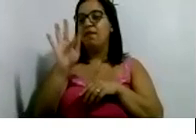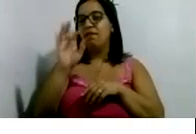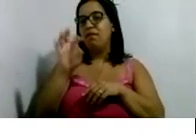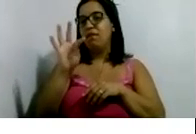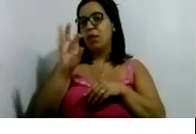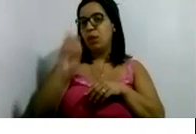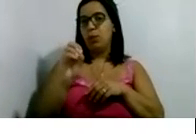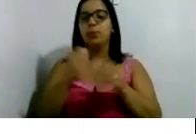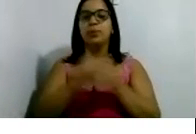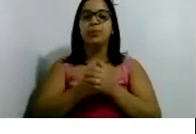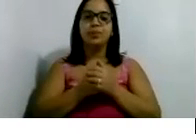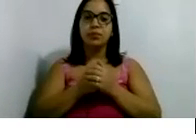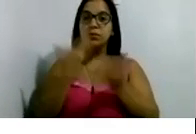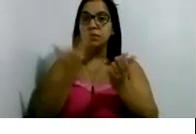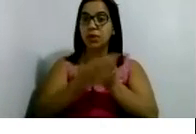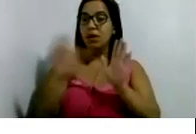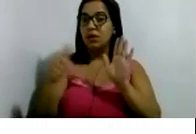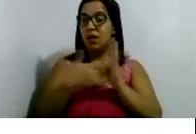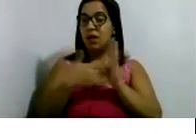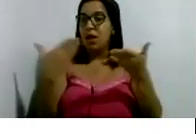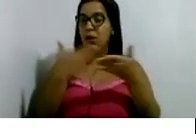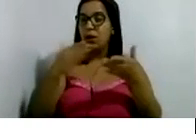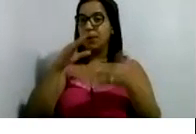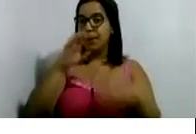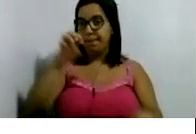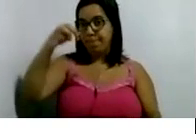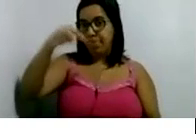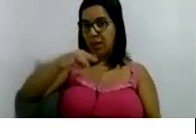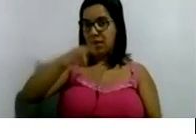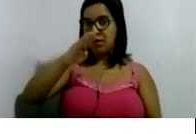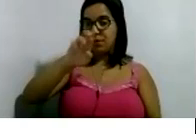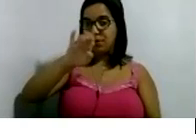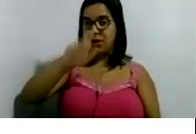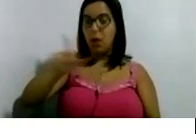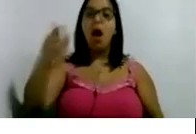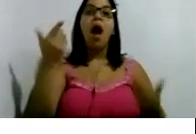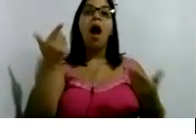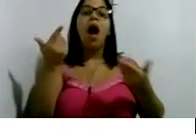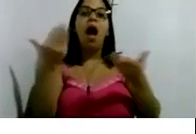Então, a gente estudou até agora o quê? Embrião. Daqui para frente vai ser o feto.